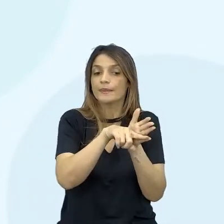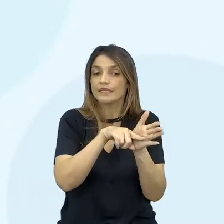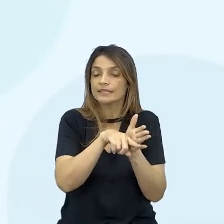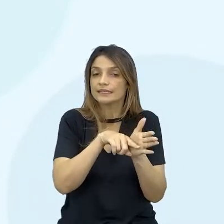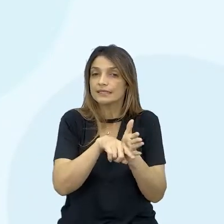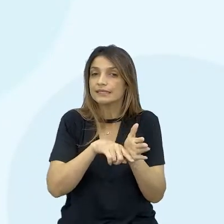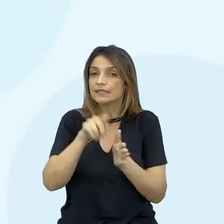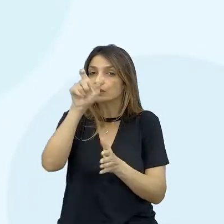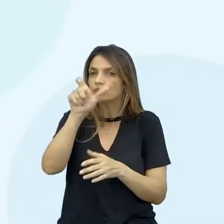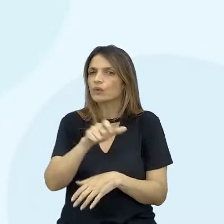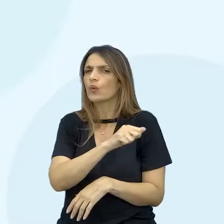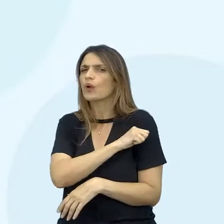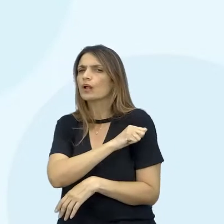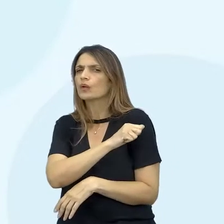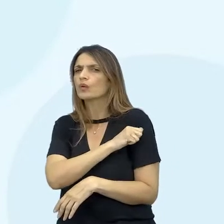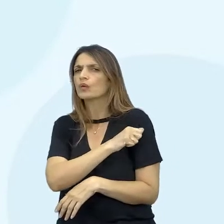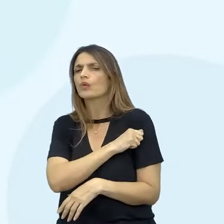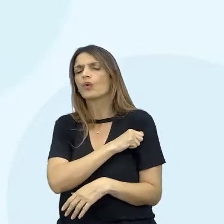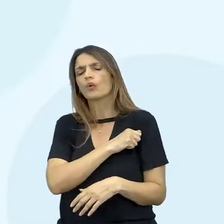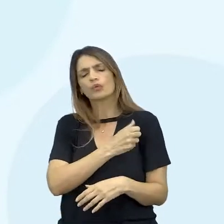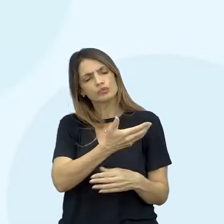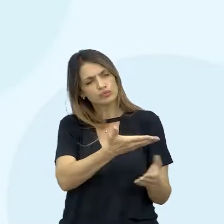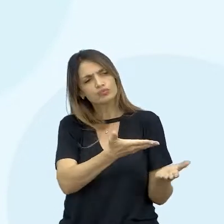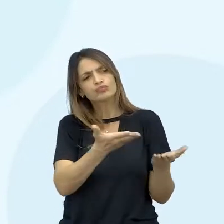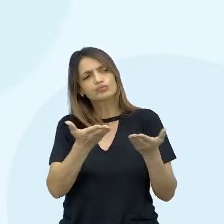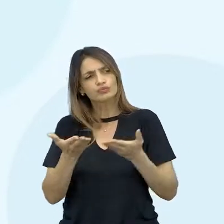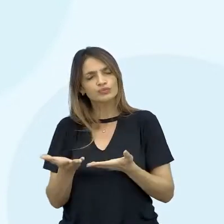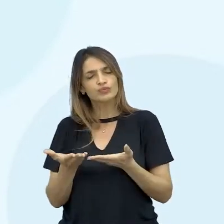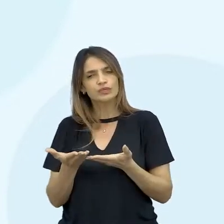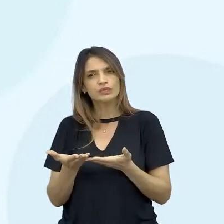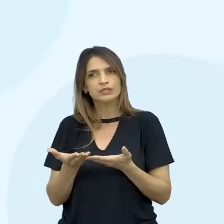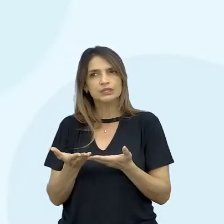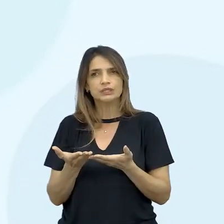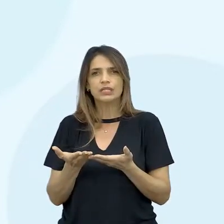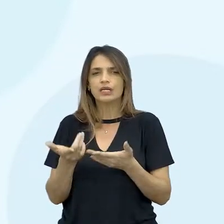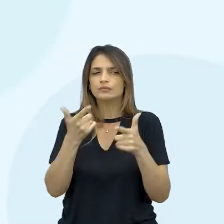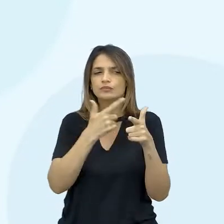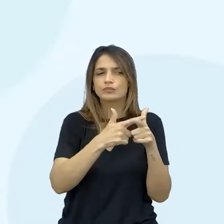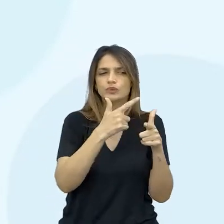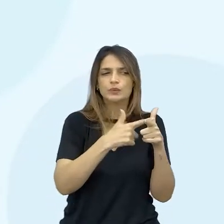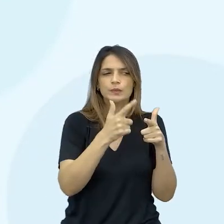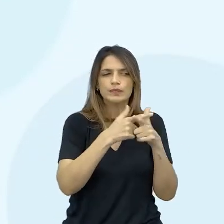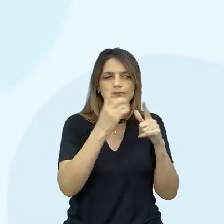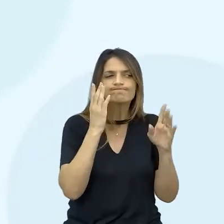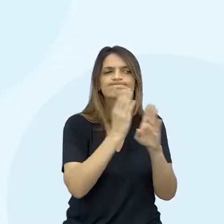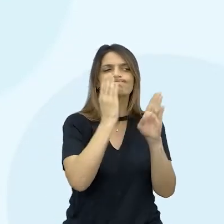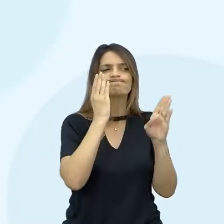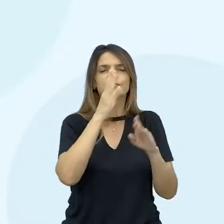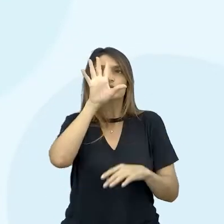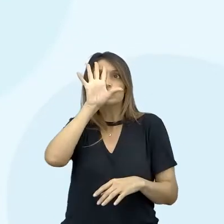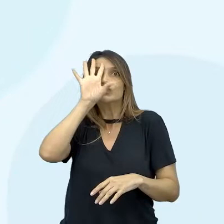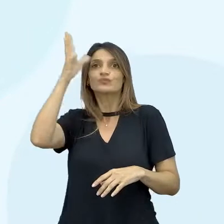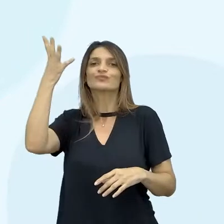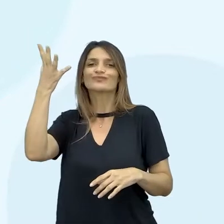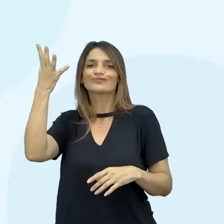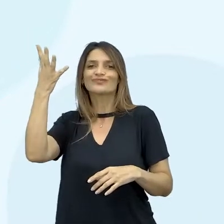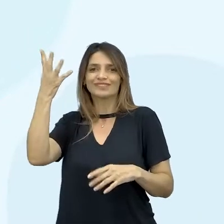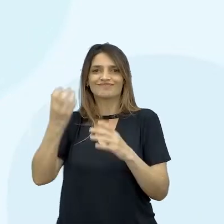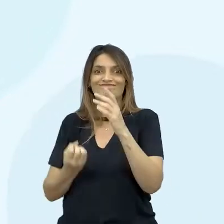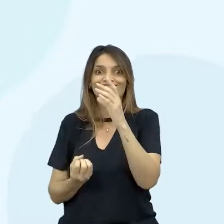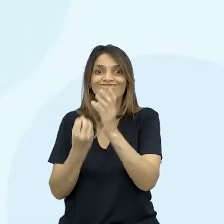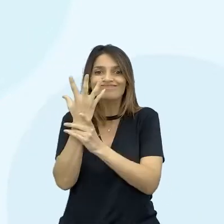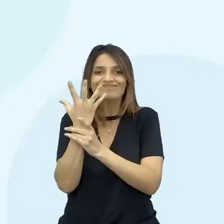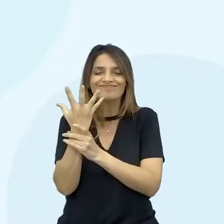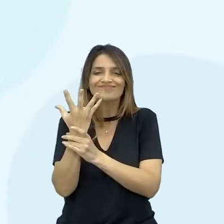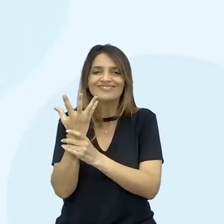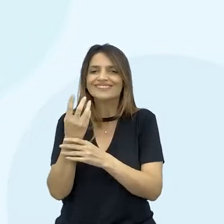o estudante ele é convidado a criar soluções, então ele cria uma solução. O que pode ser essa solução? Então